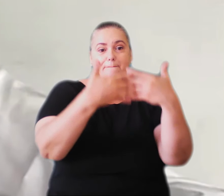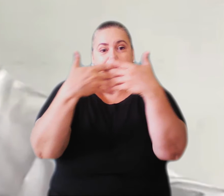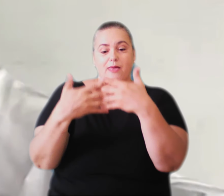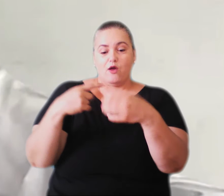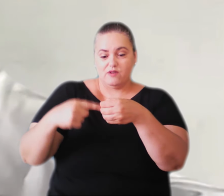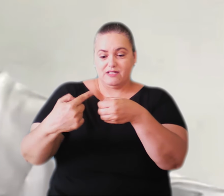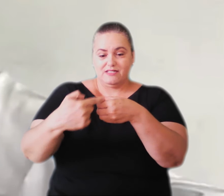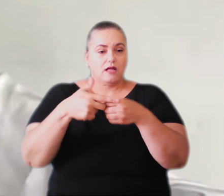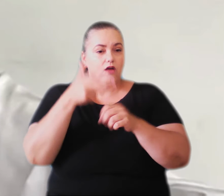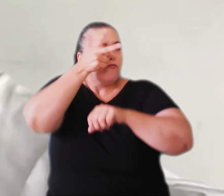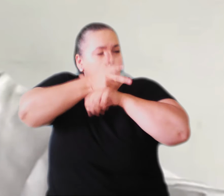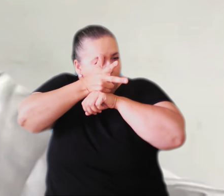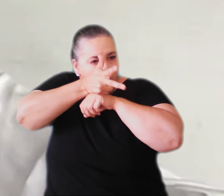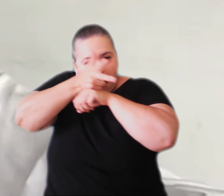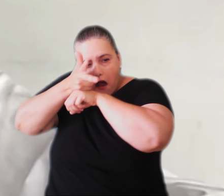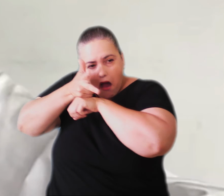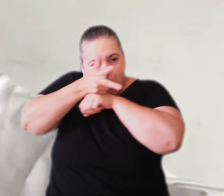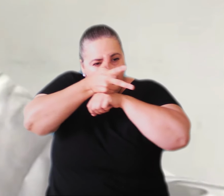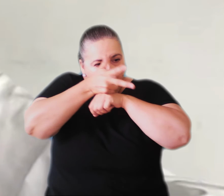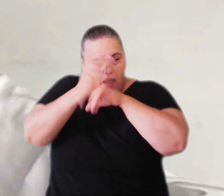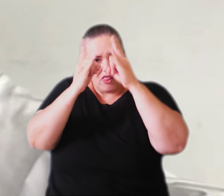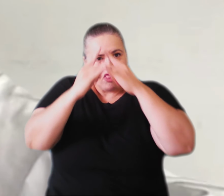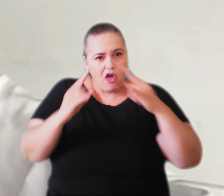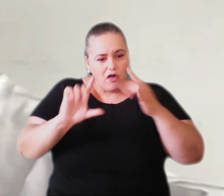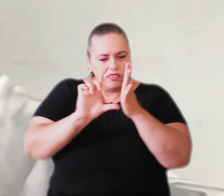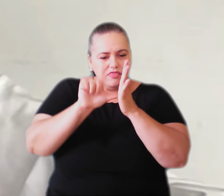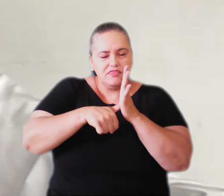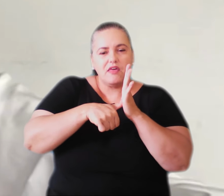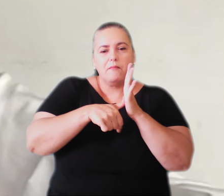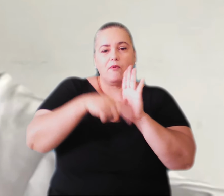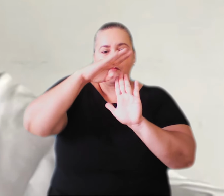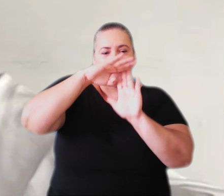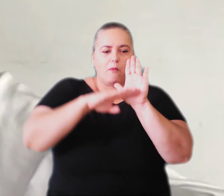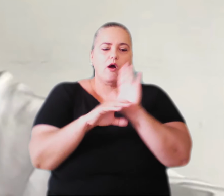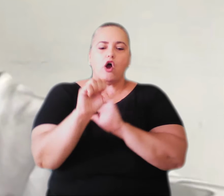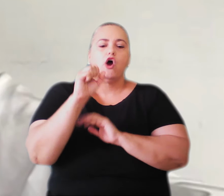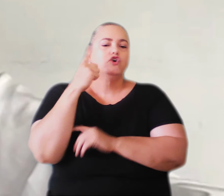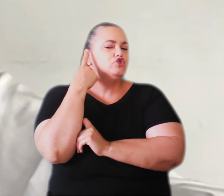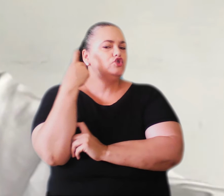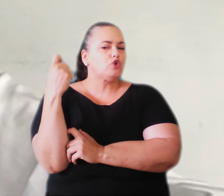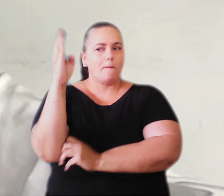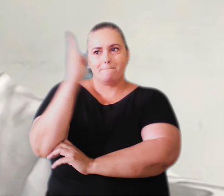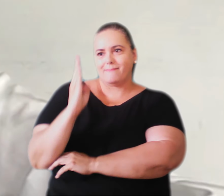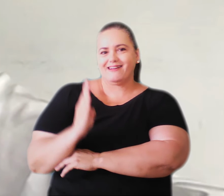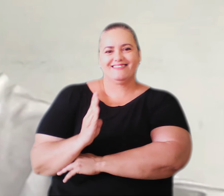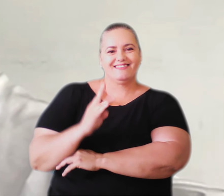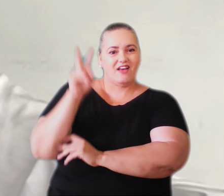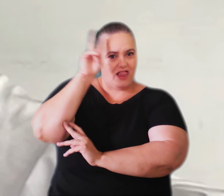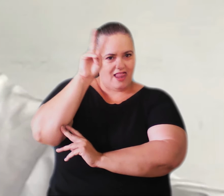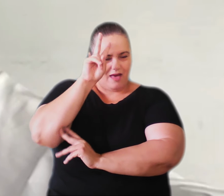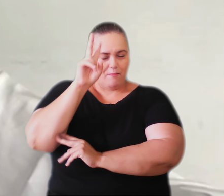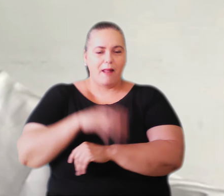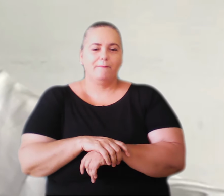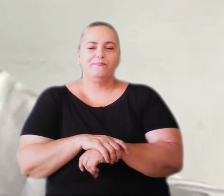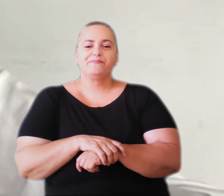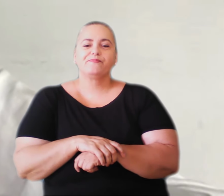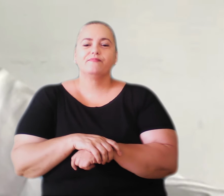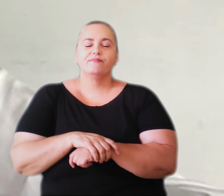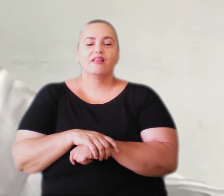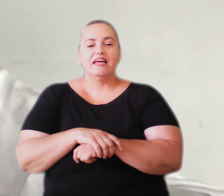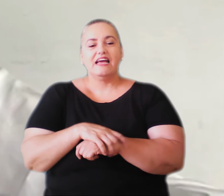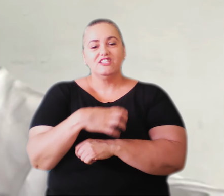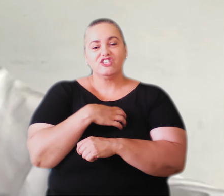registrar peculiaridades do nosso acorde. Depois passou no programa Som Brasil, que vocês lembram pela Rede Globo. Sim. De maneira